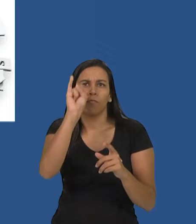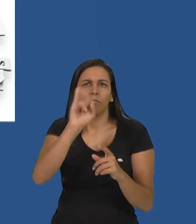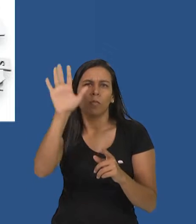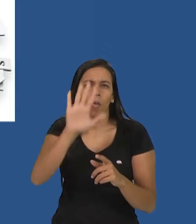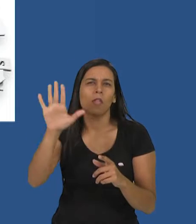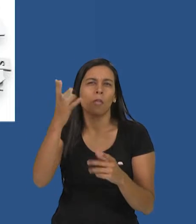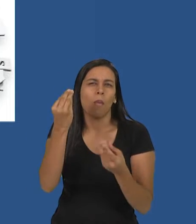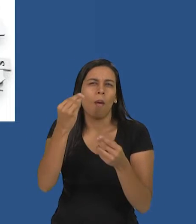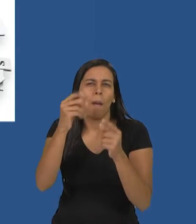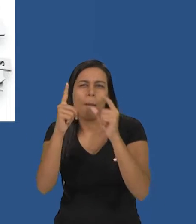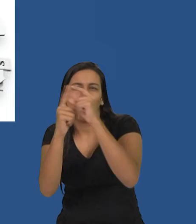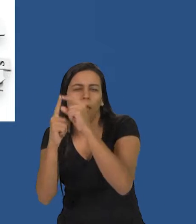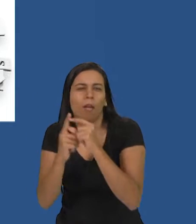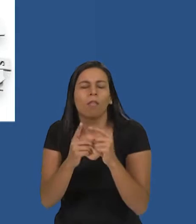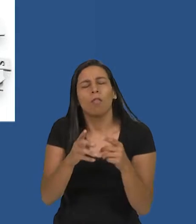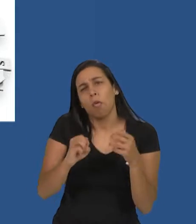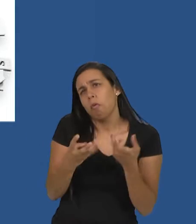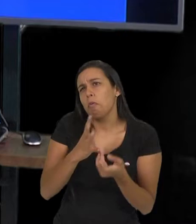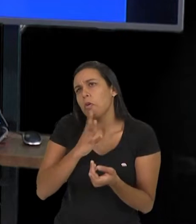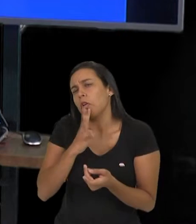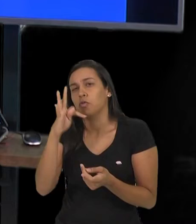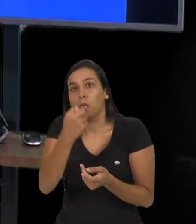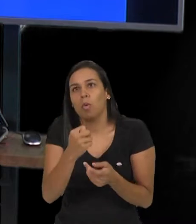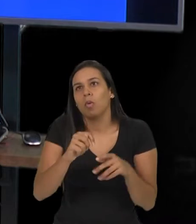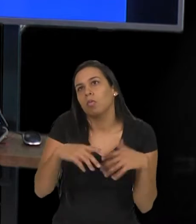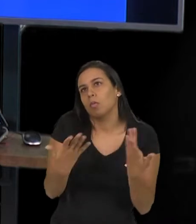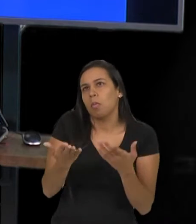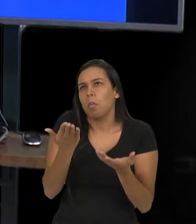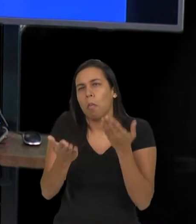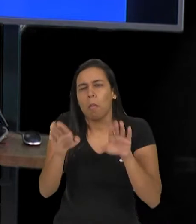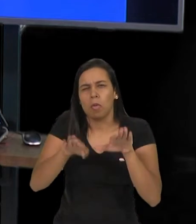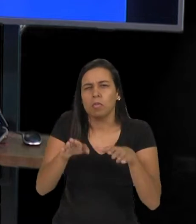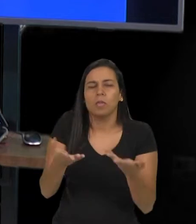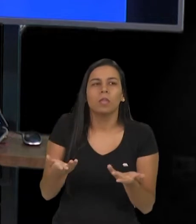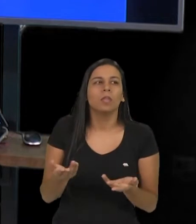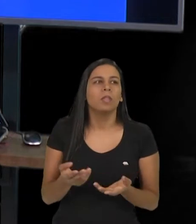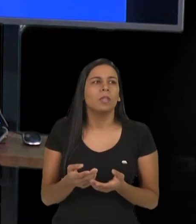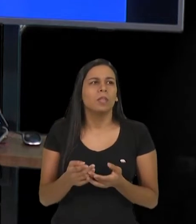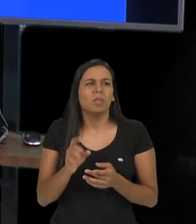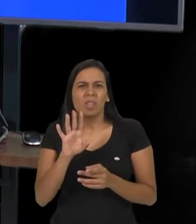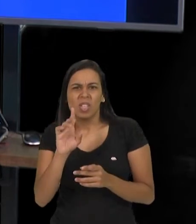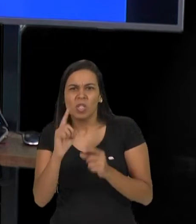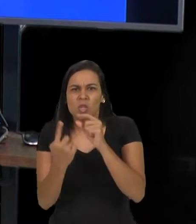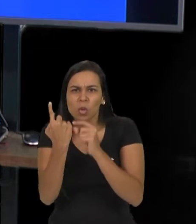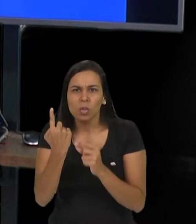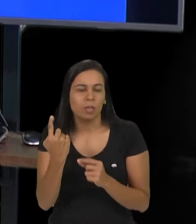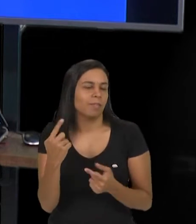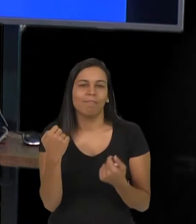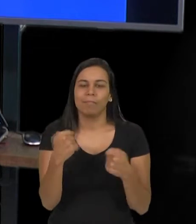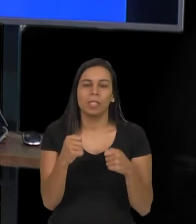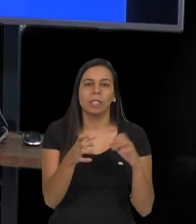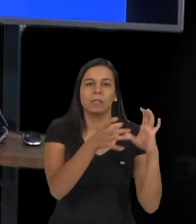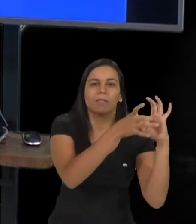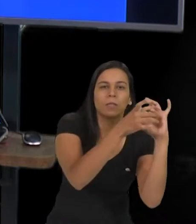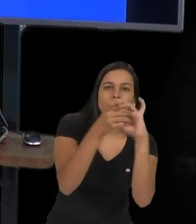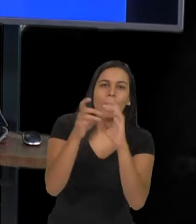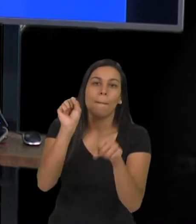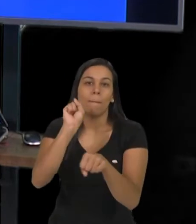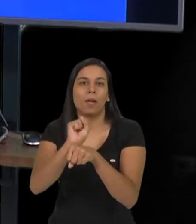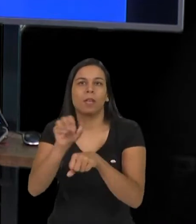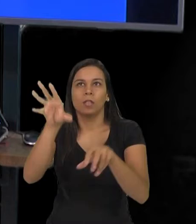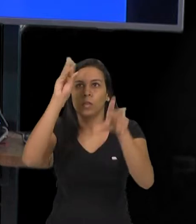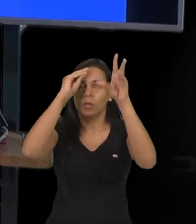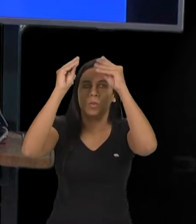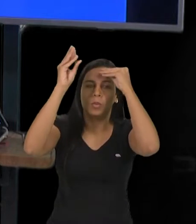você conheça até todas, ou a boa parte delas, mas o que é que ela é sozinha? Nada. Ela precisa estar num contexto. Então, parar de memorizar palavras